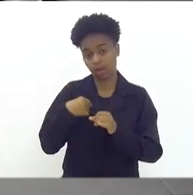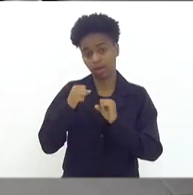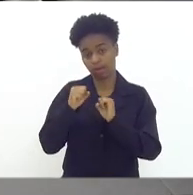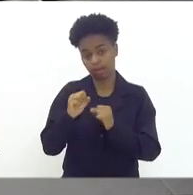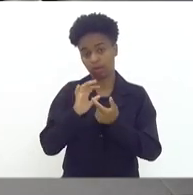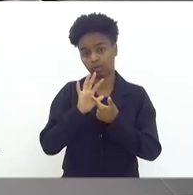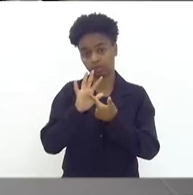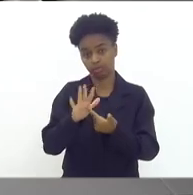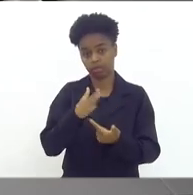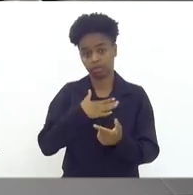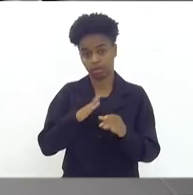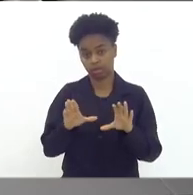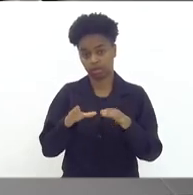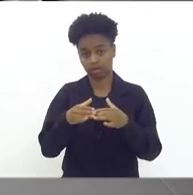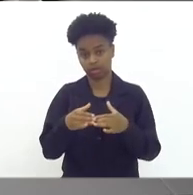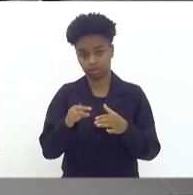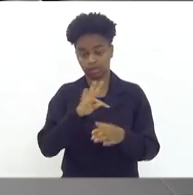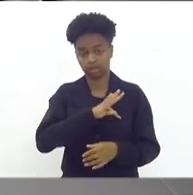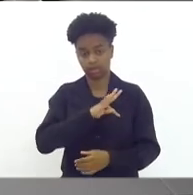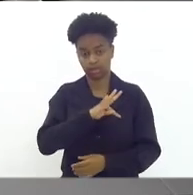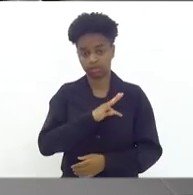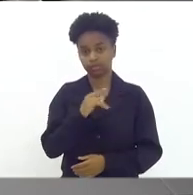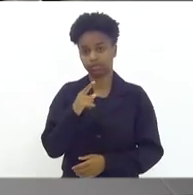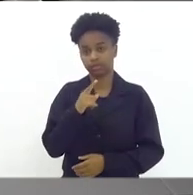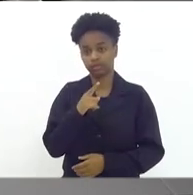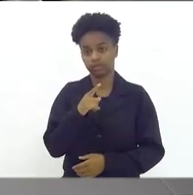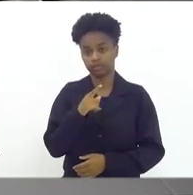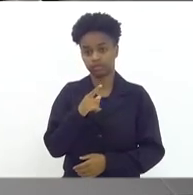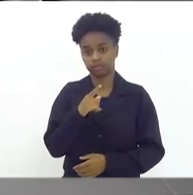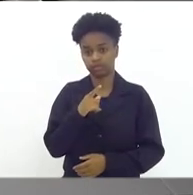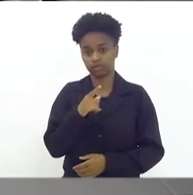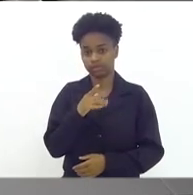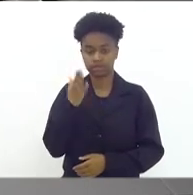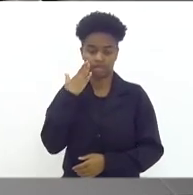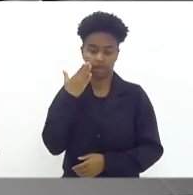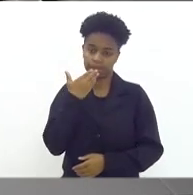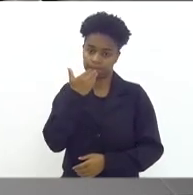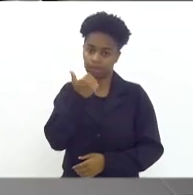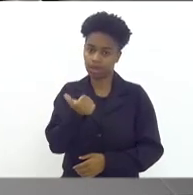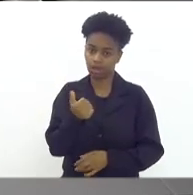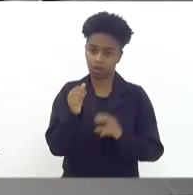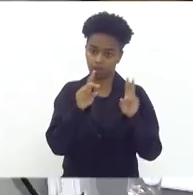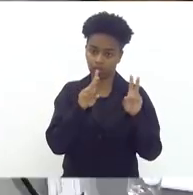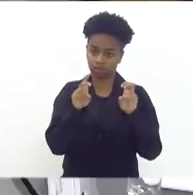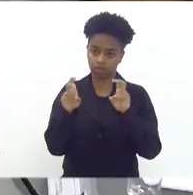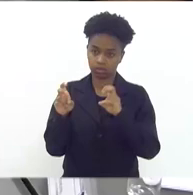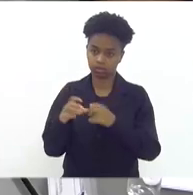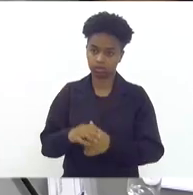a minha equipe técnica que tá com mais por dentro do assunto